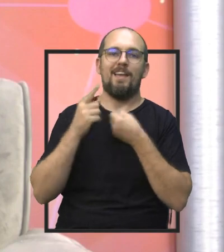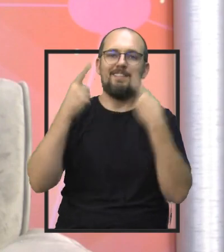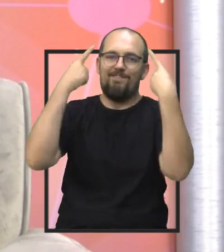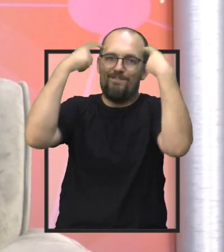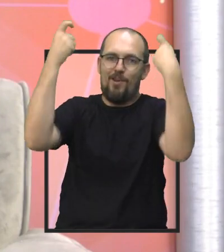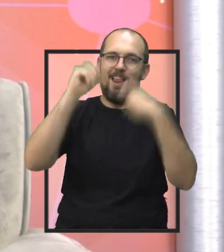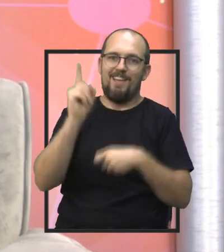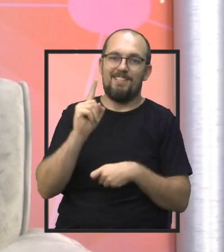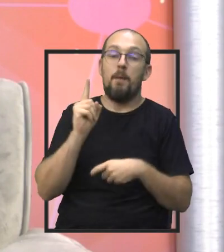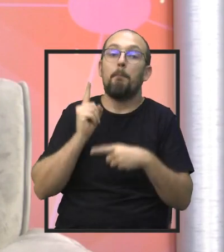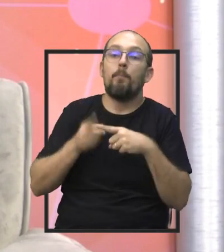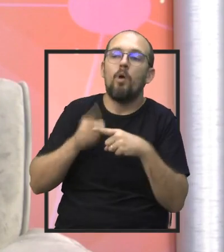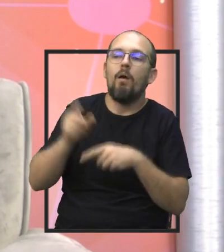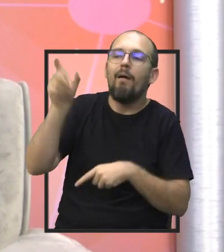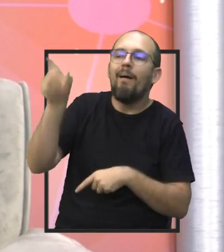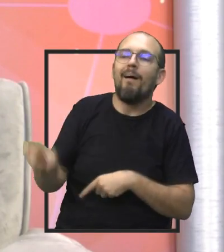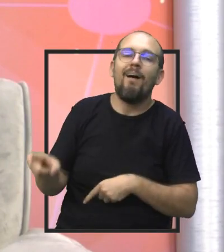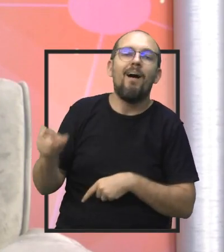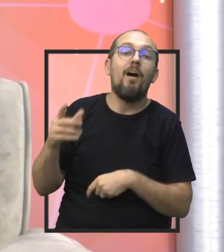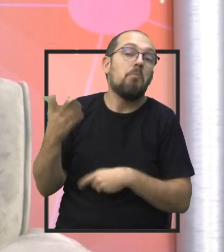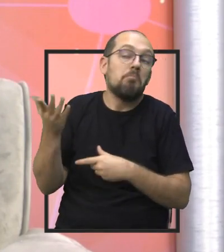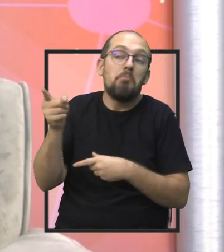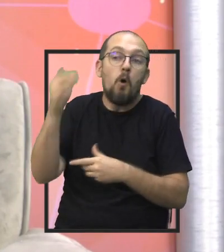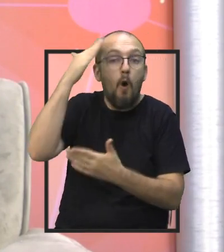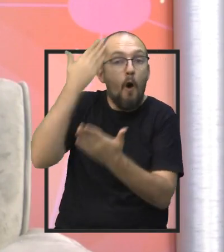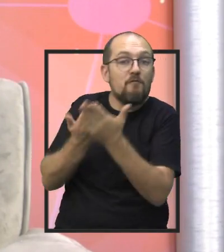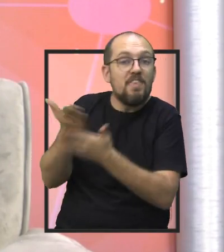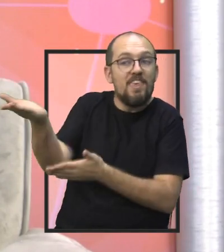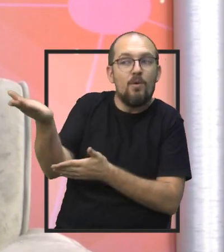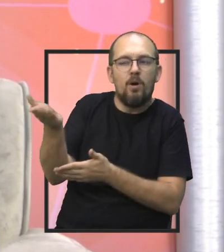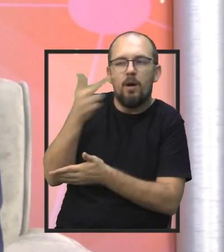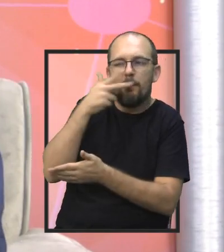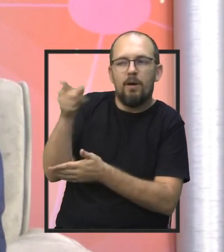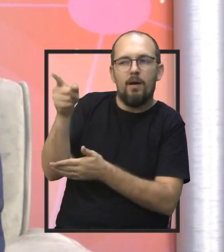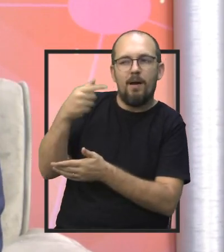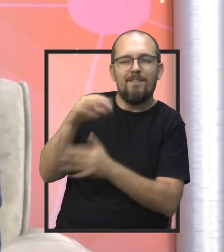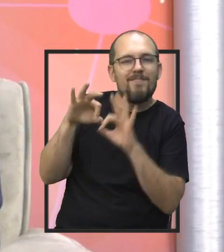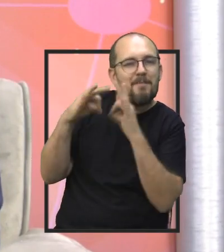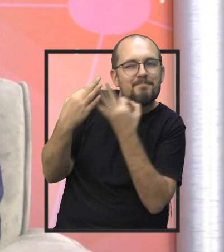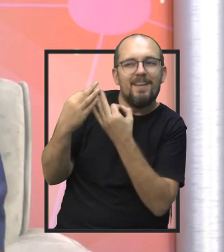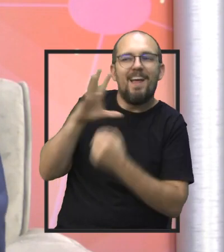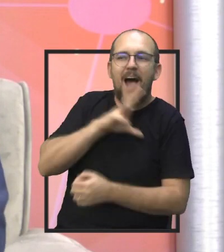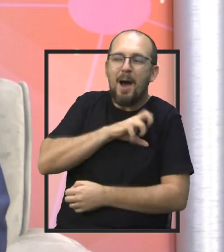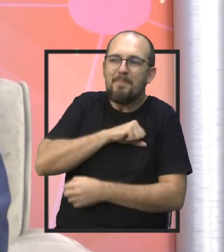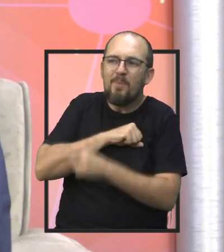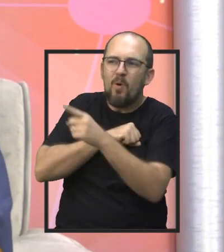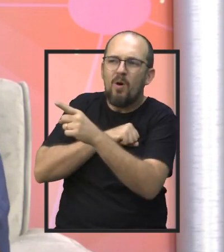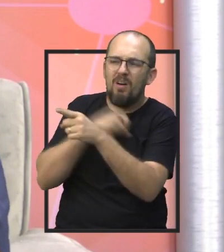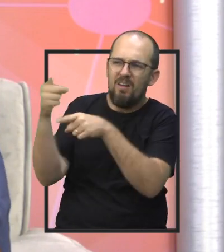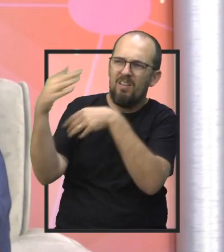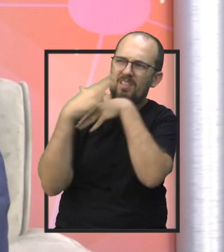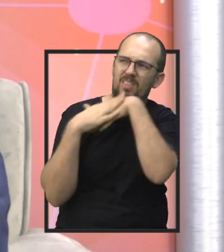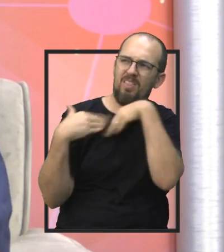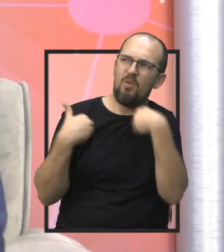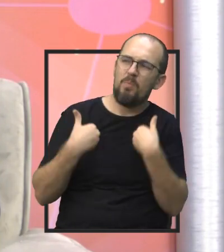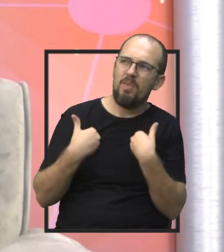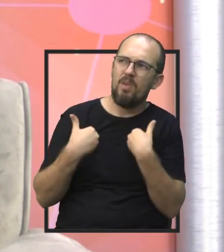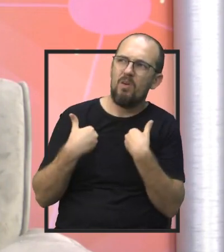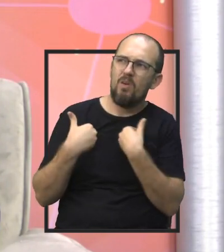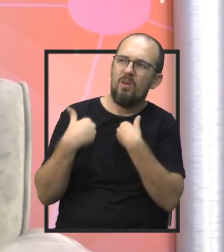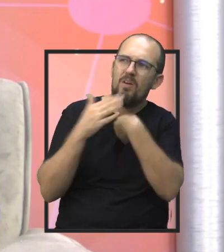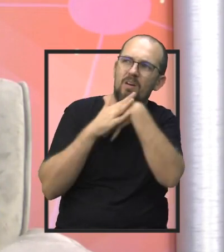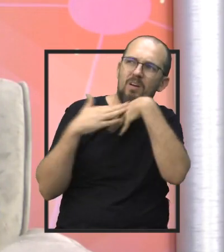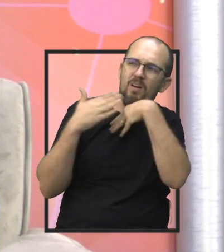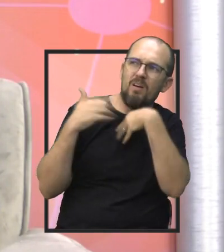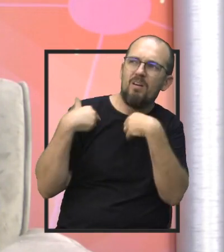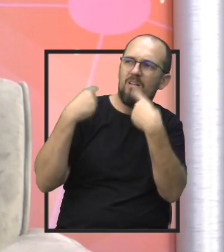está perpetrando aquela violência é alguém que ela confia. E aquilo se mistura com a ideia de amor, de confiança. Ela não entende